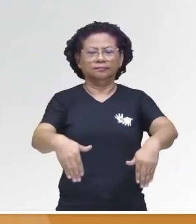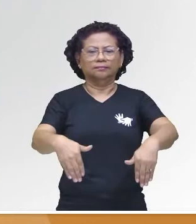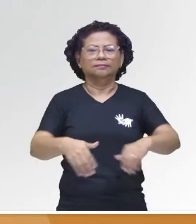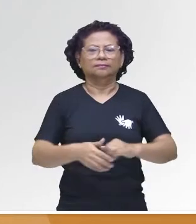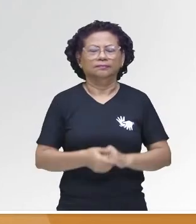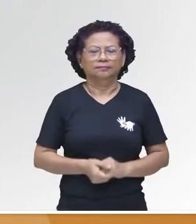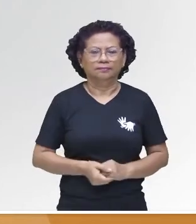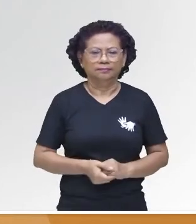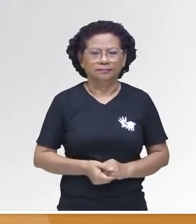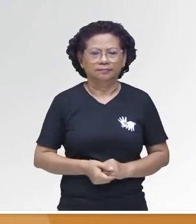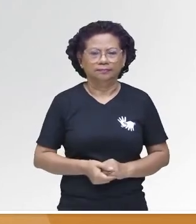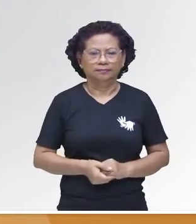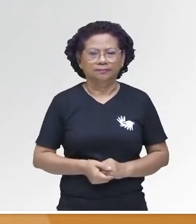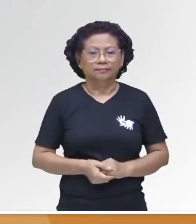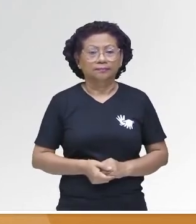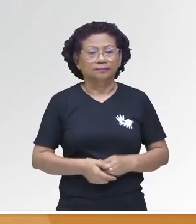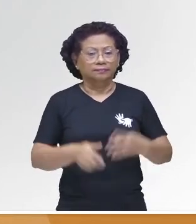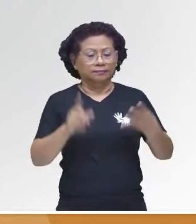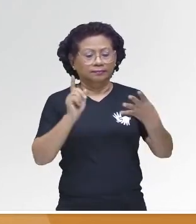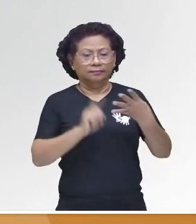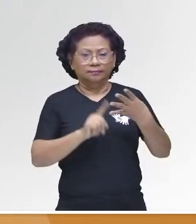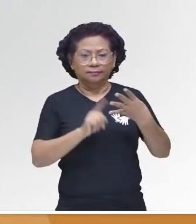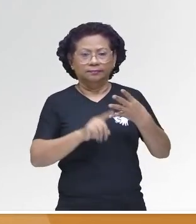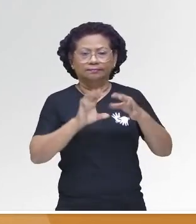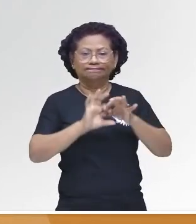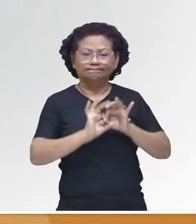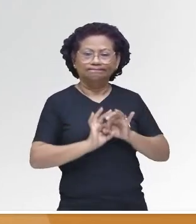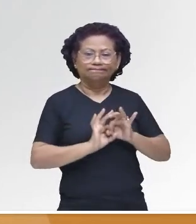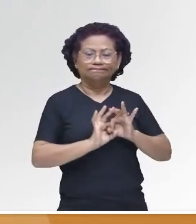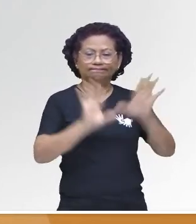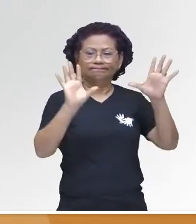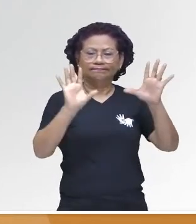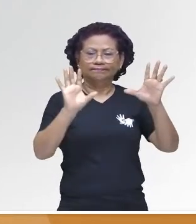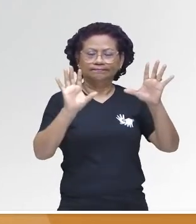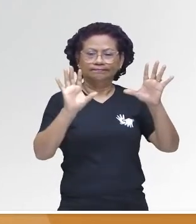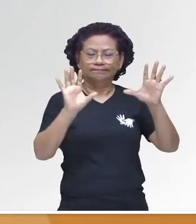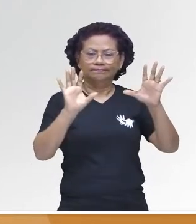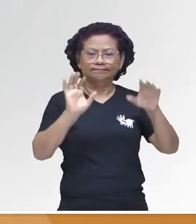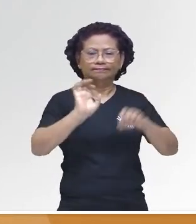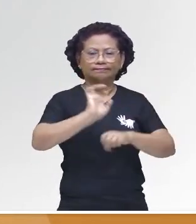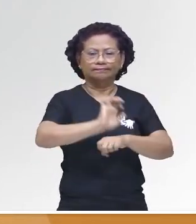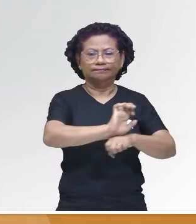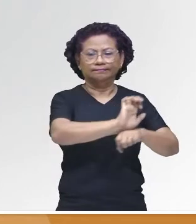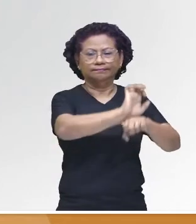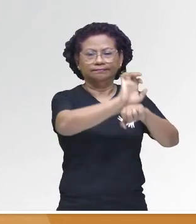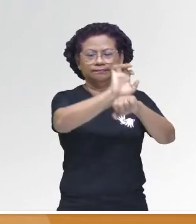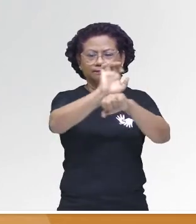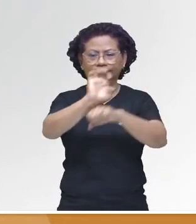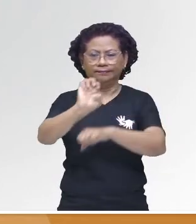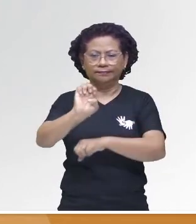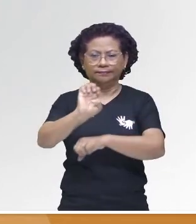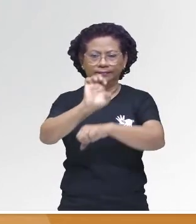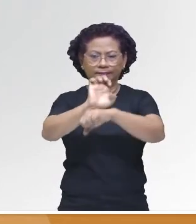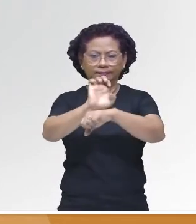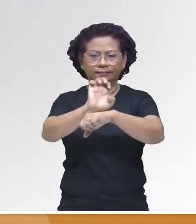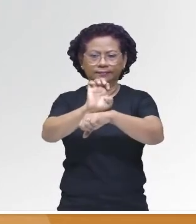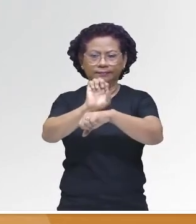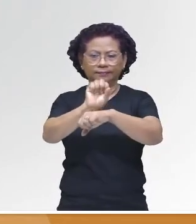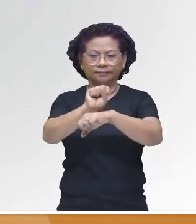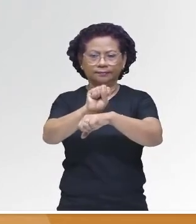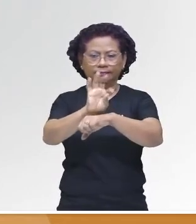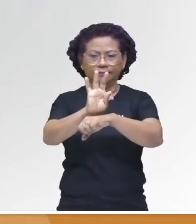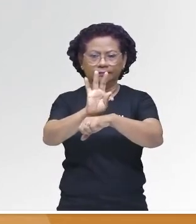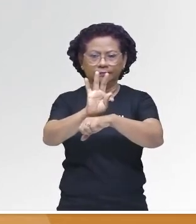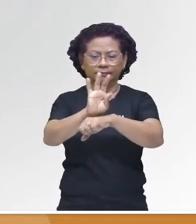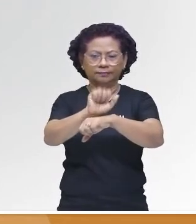certa liberdade às províncias. As províncias hoje são chamadas de estados, tá? Assembleias